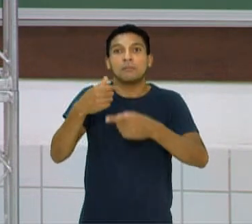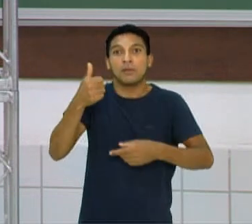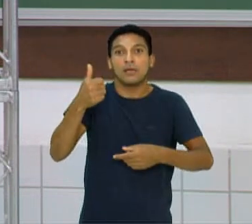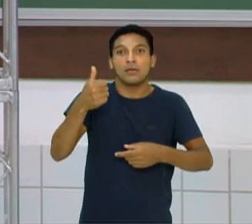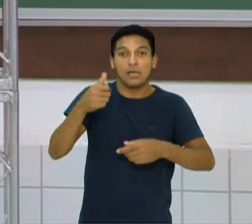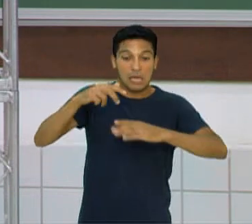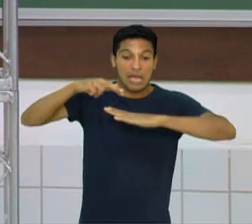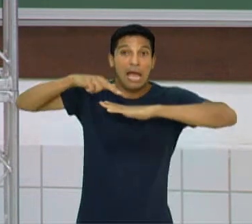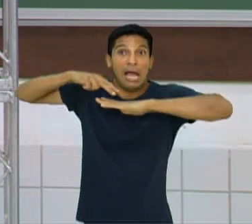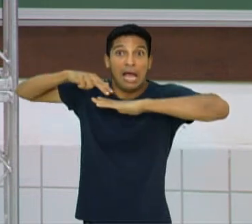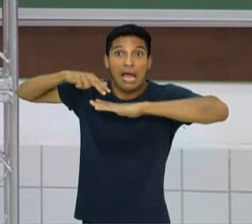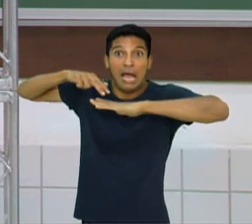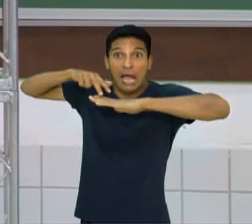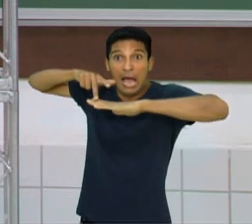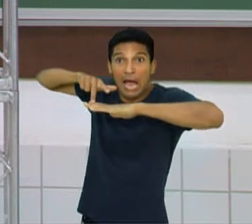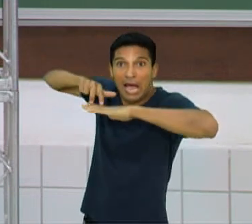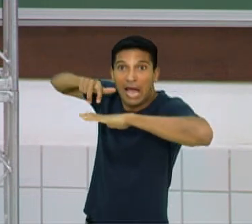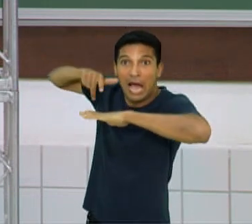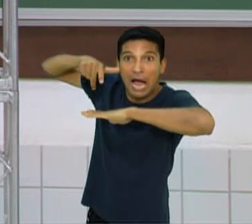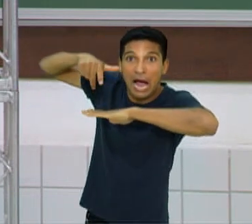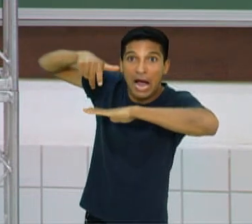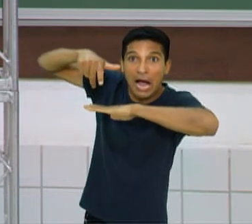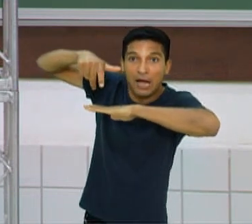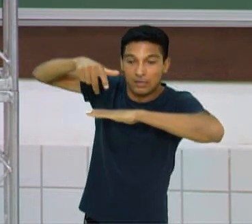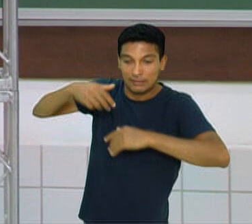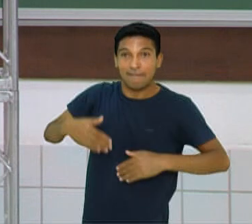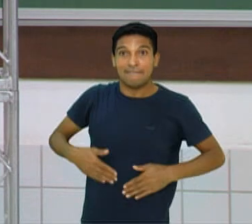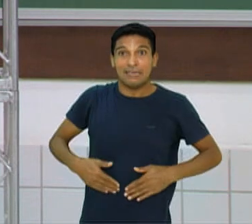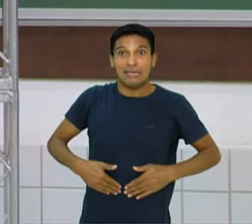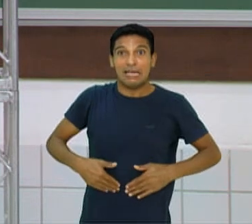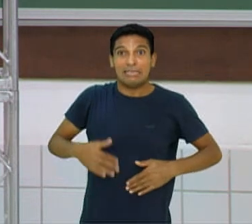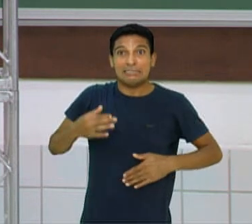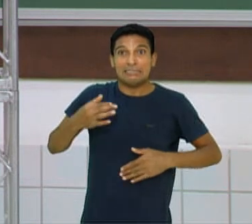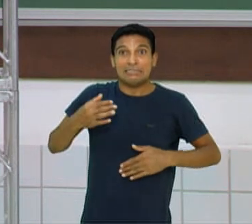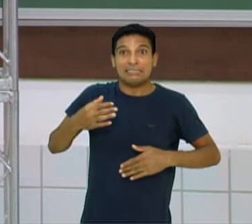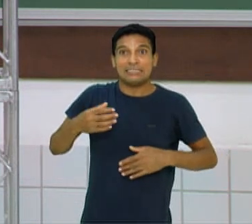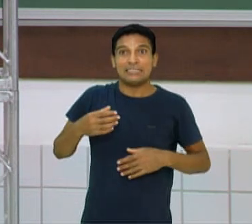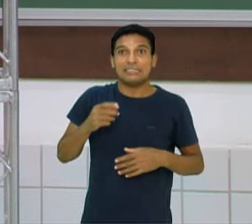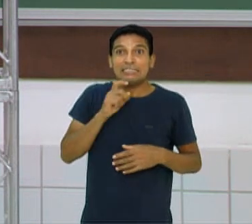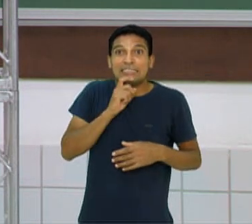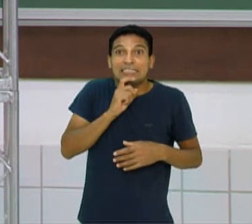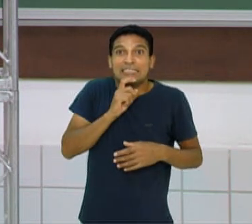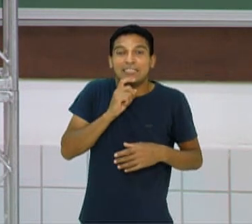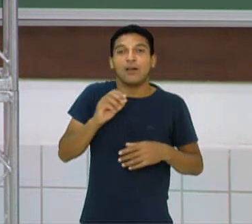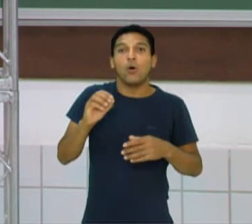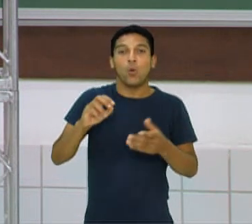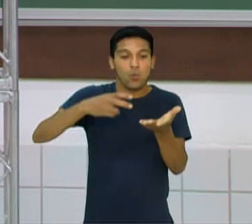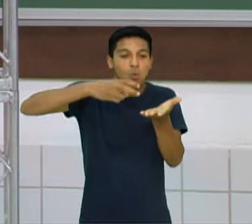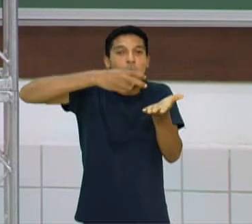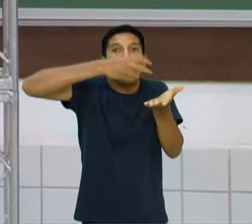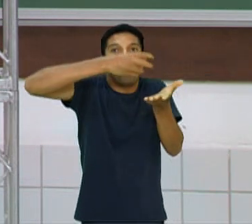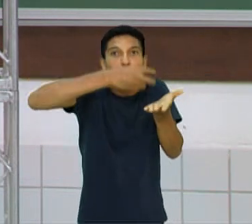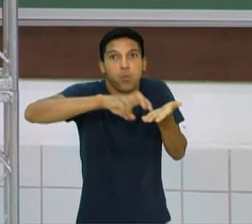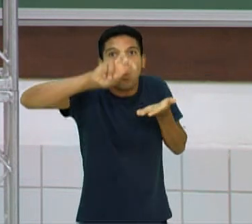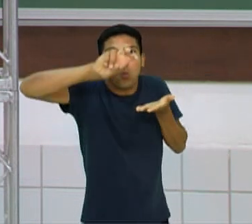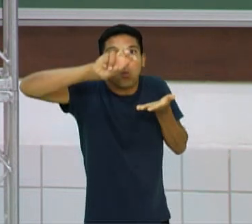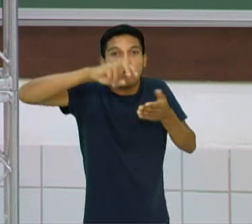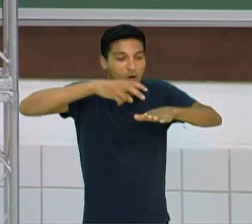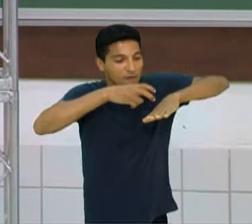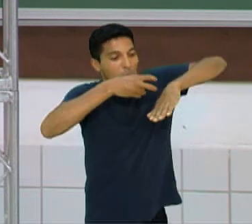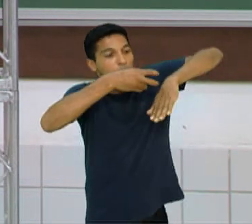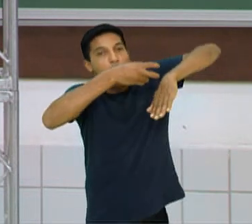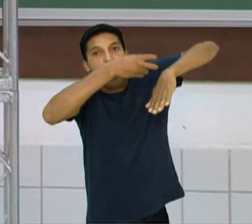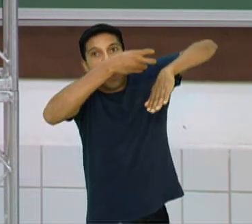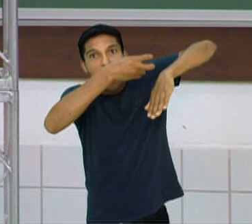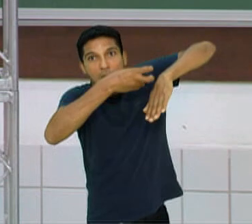vai saltar de um lugar muito alto, ou quando você vai descer uma rampa de skate, ou num carrinho de rolimã, ou